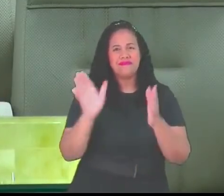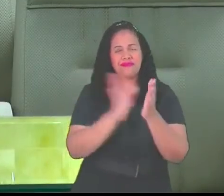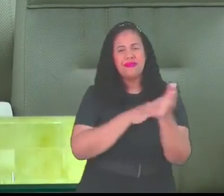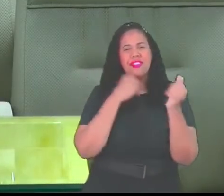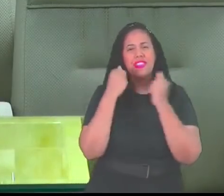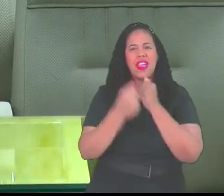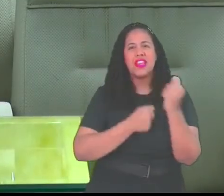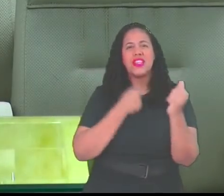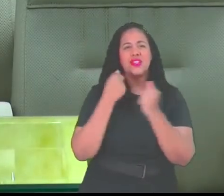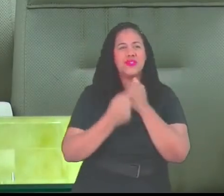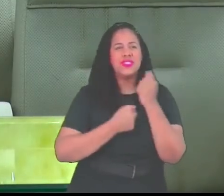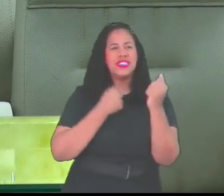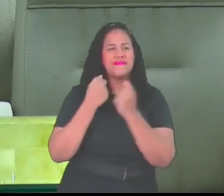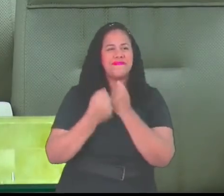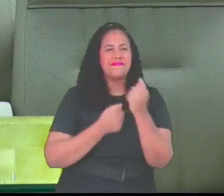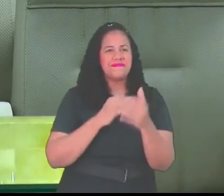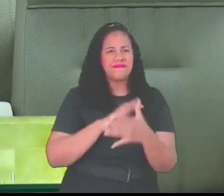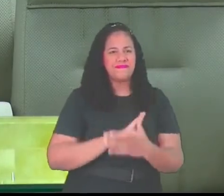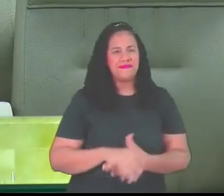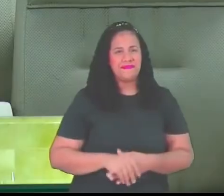Aleluia.